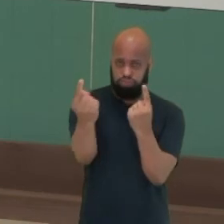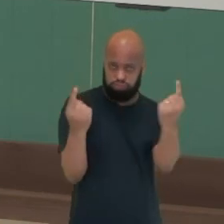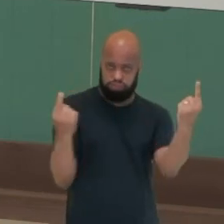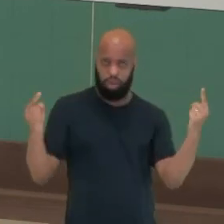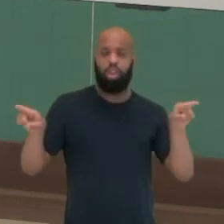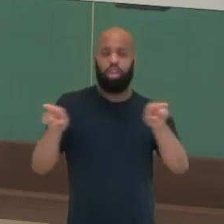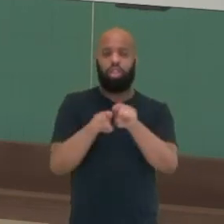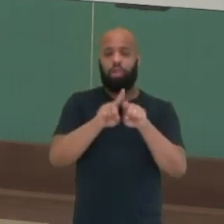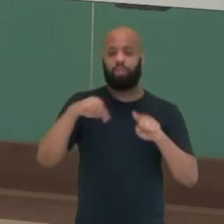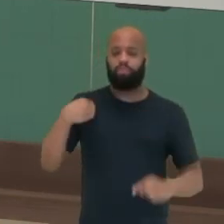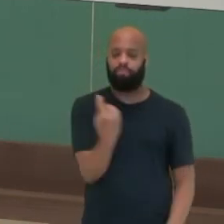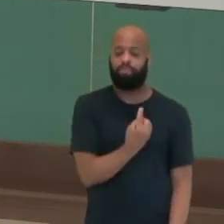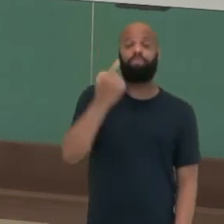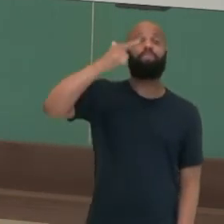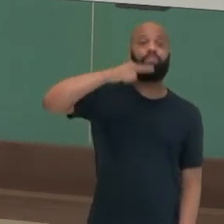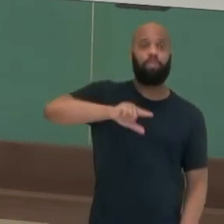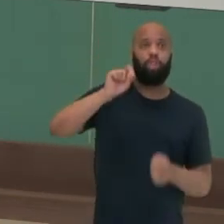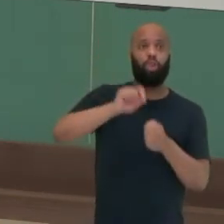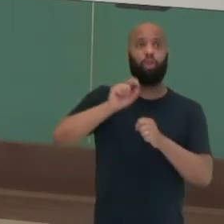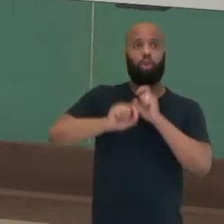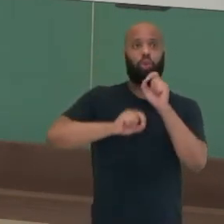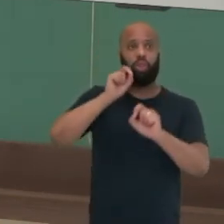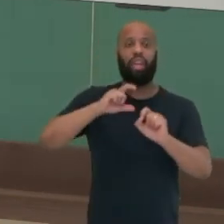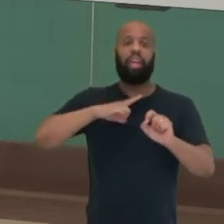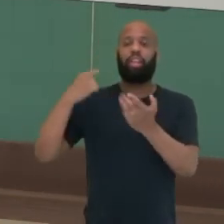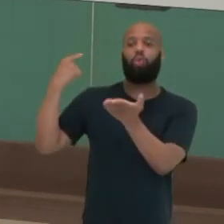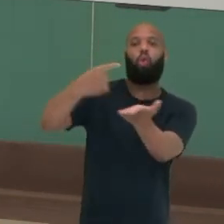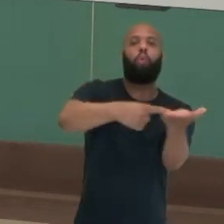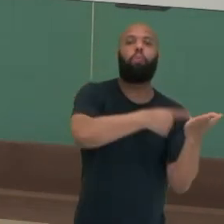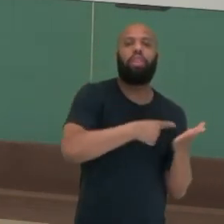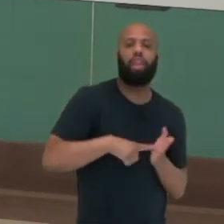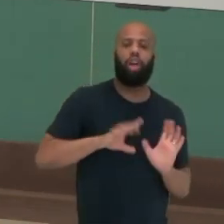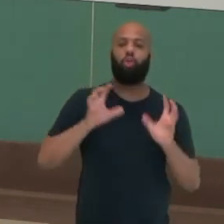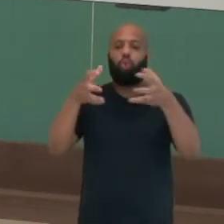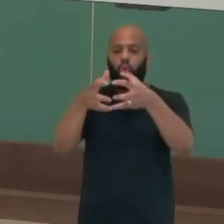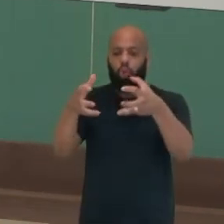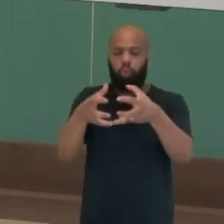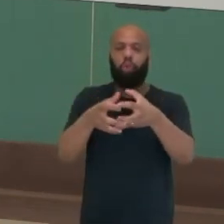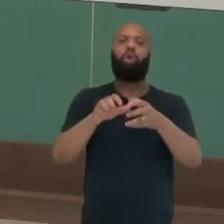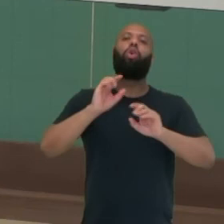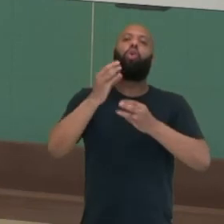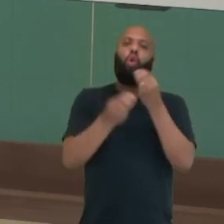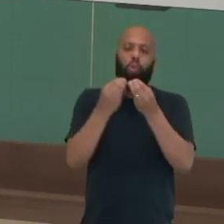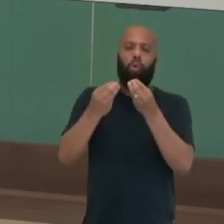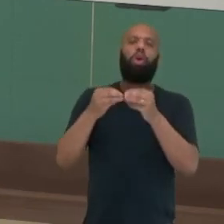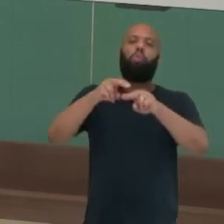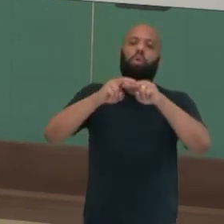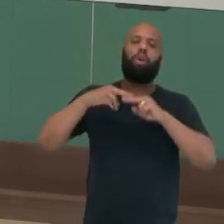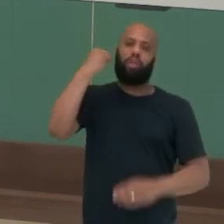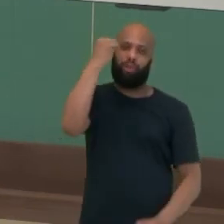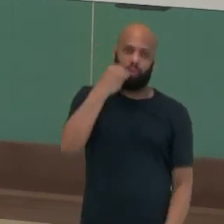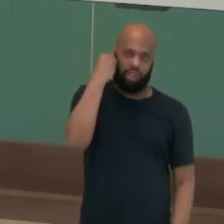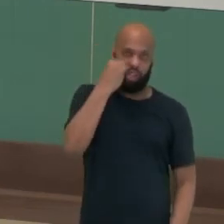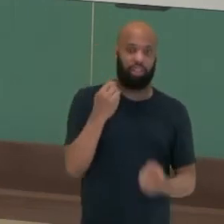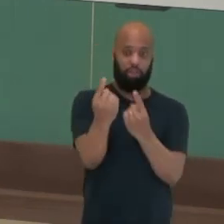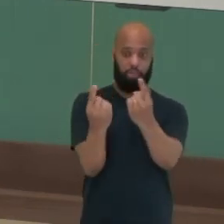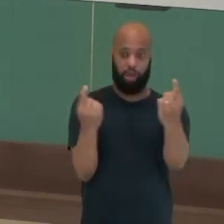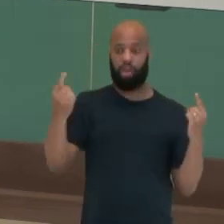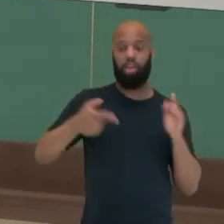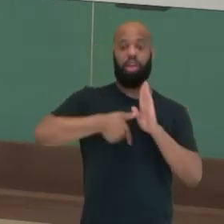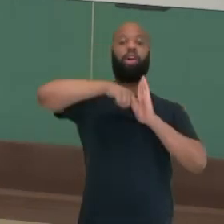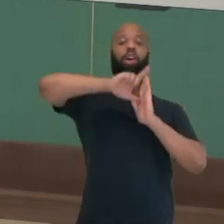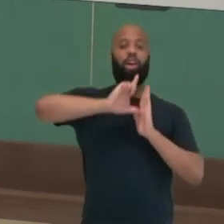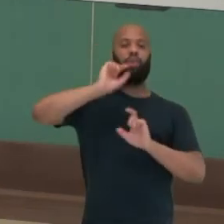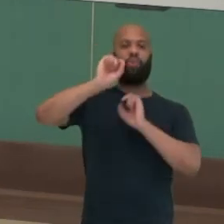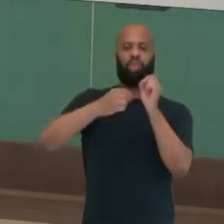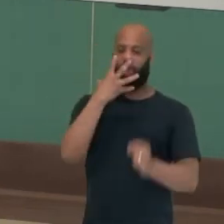também conseguimos executar acordos coletivos a partir dessas experiências individuais. É